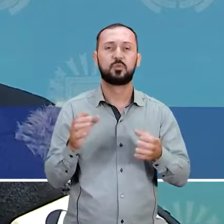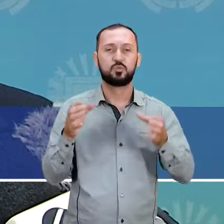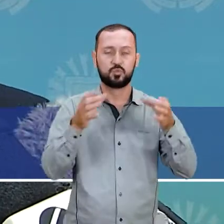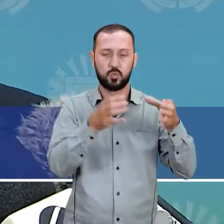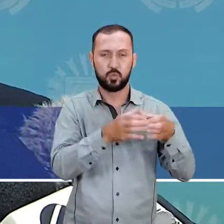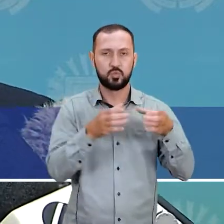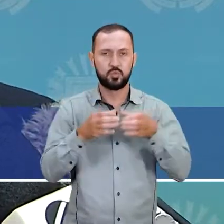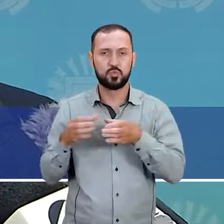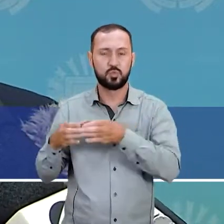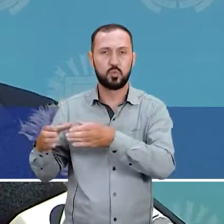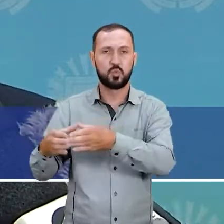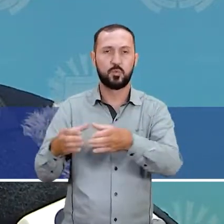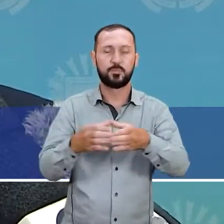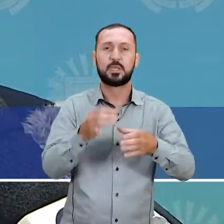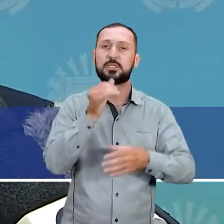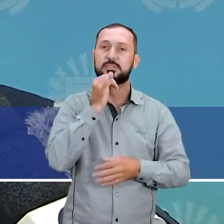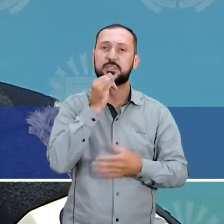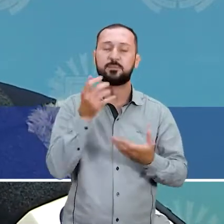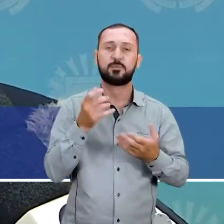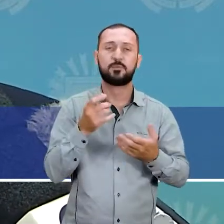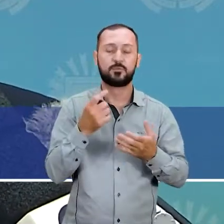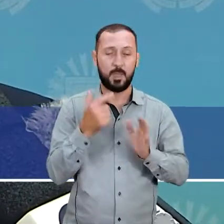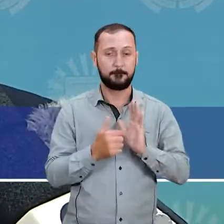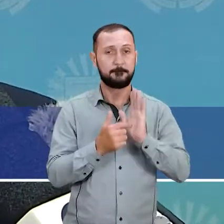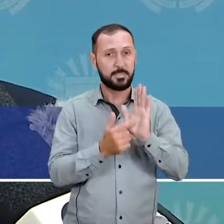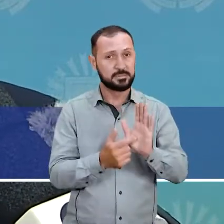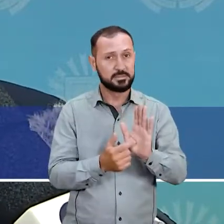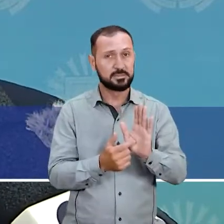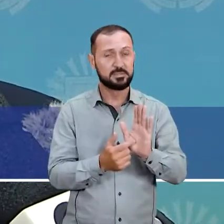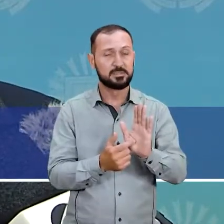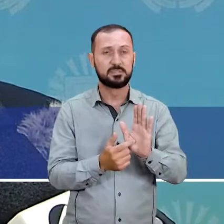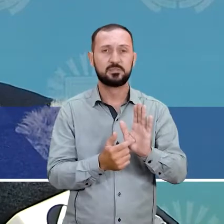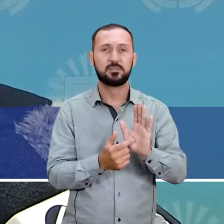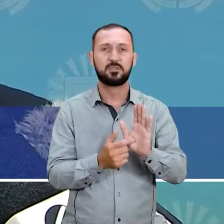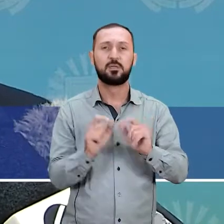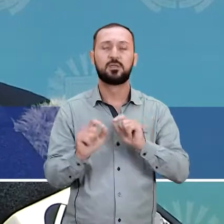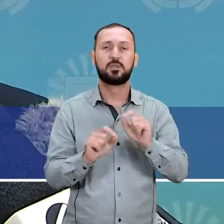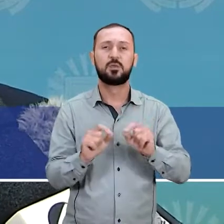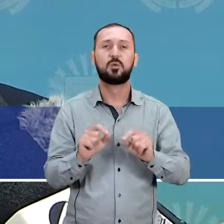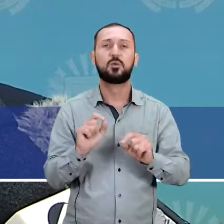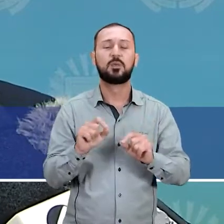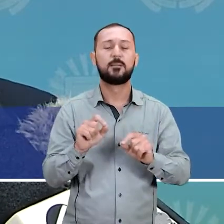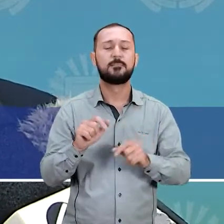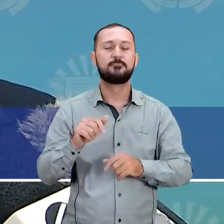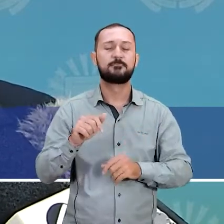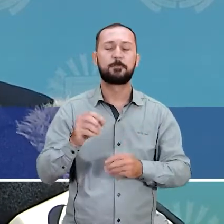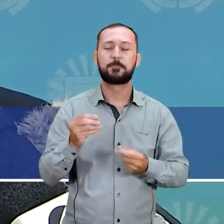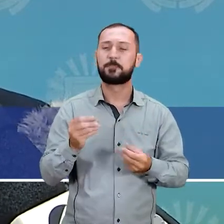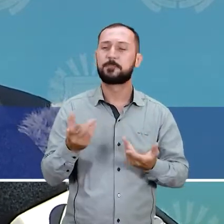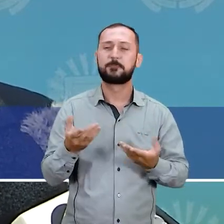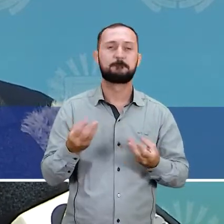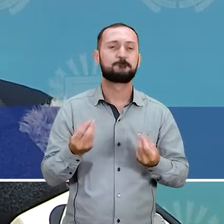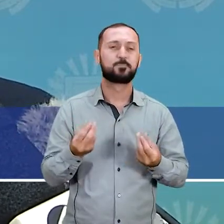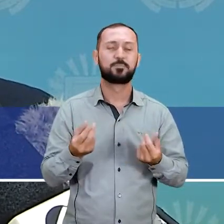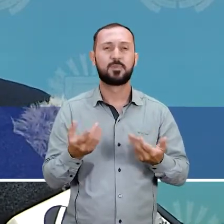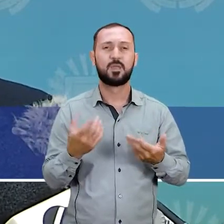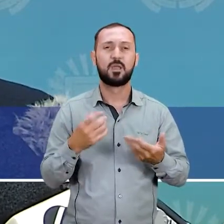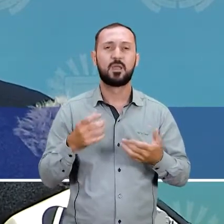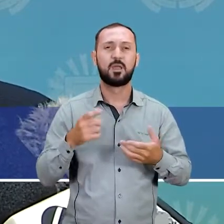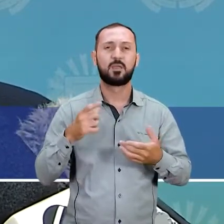discutir com as categorias. Por exemplo, foi apresentado que aquilo que